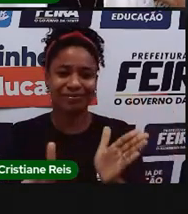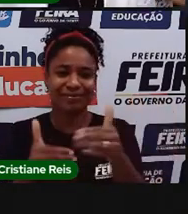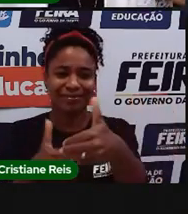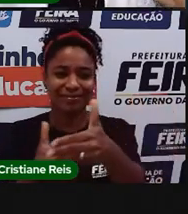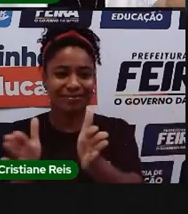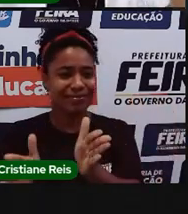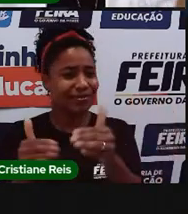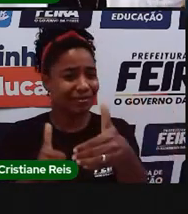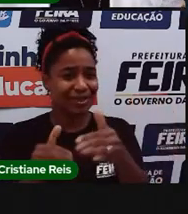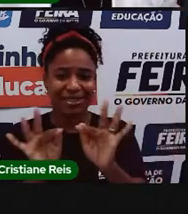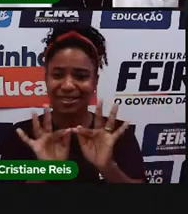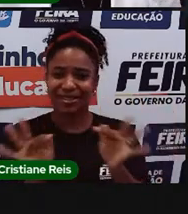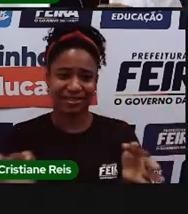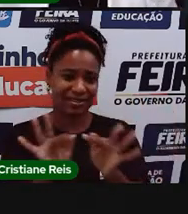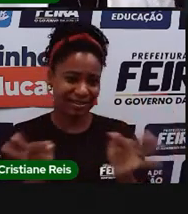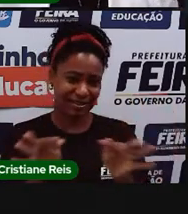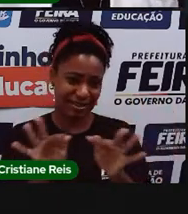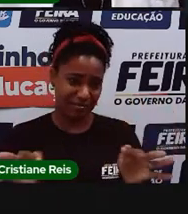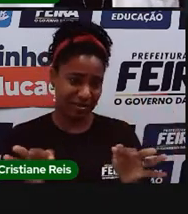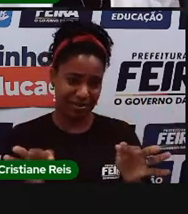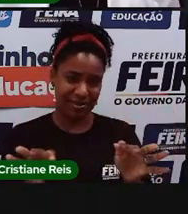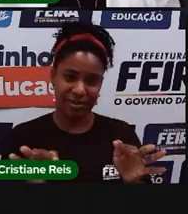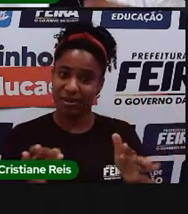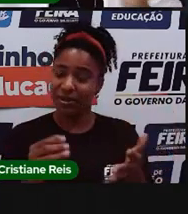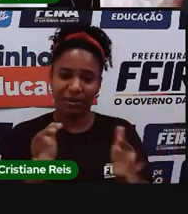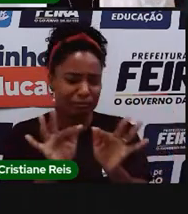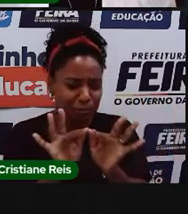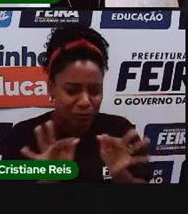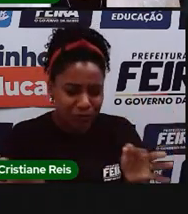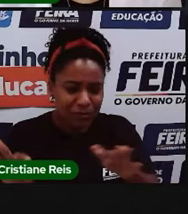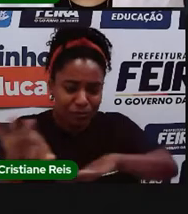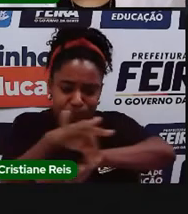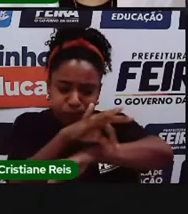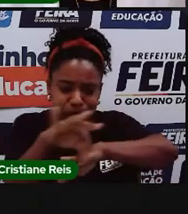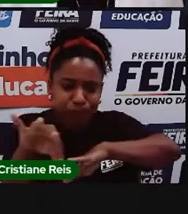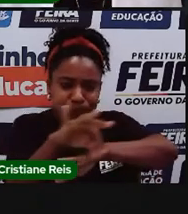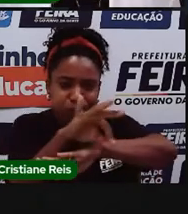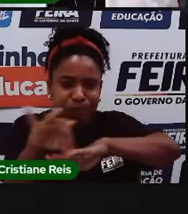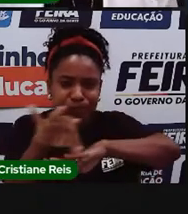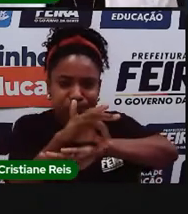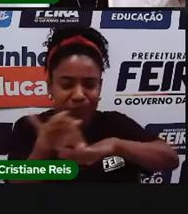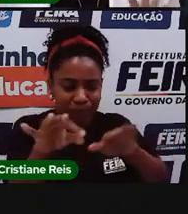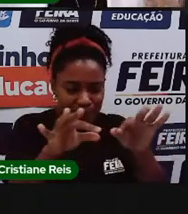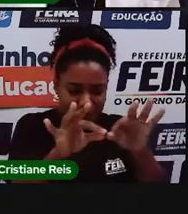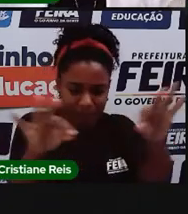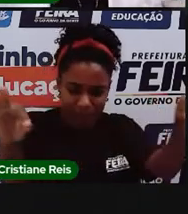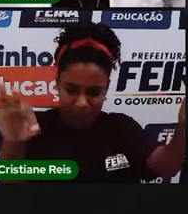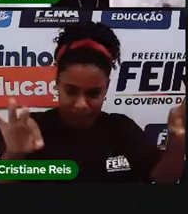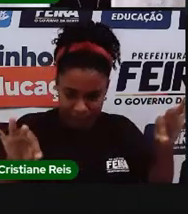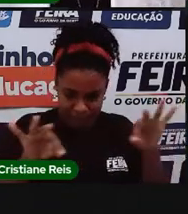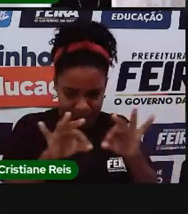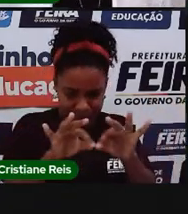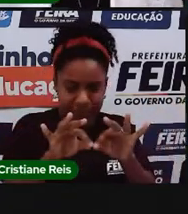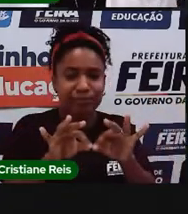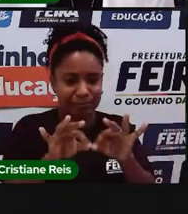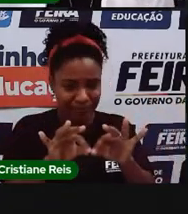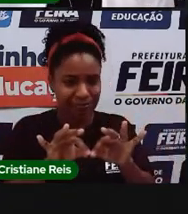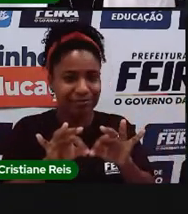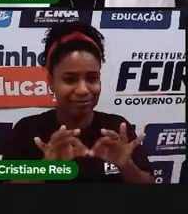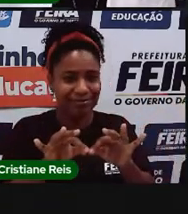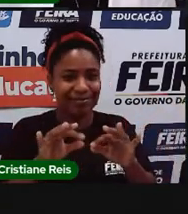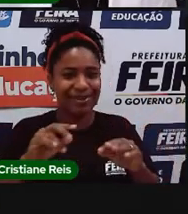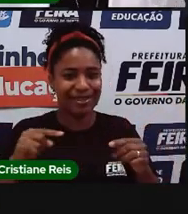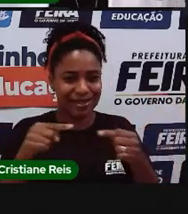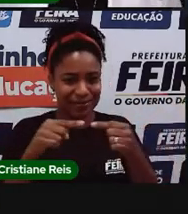muita ciência fazer esse desenho, né? Basta que você tenha uma régua e habilidade para usar essa régua e você já está podendo fazer um bom e um